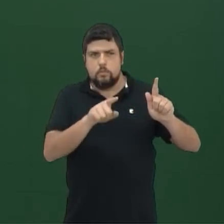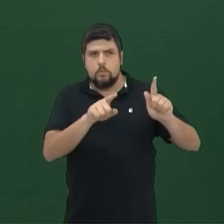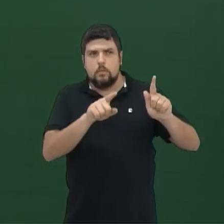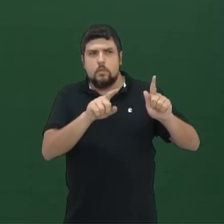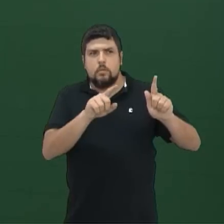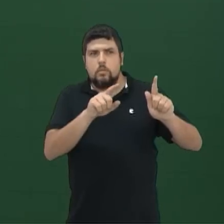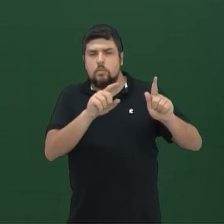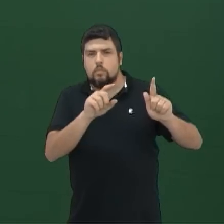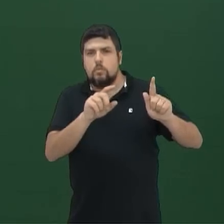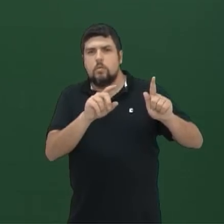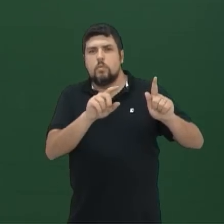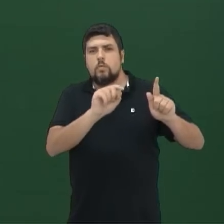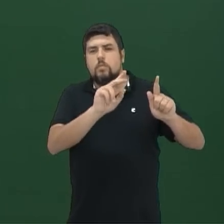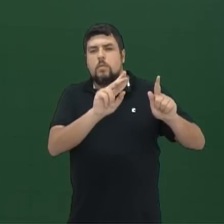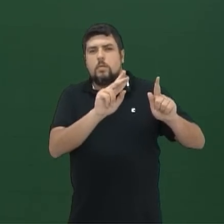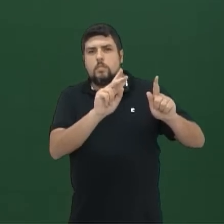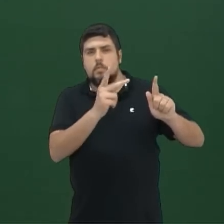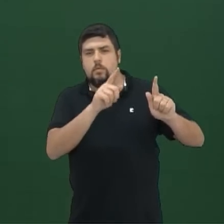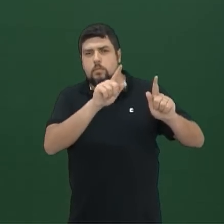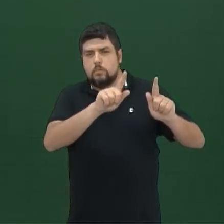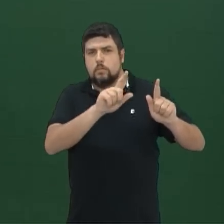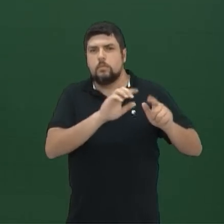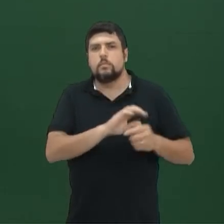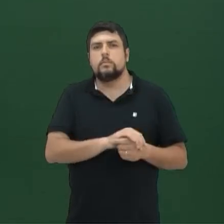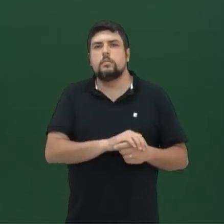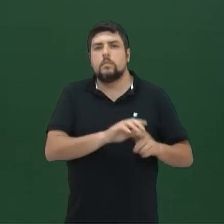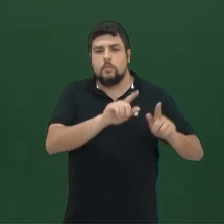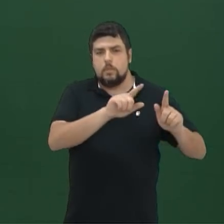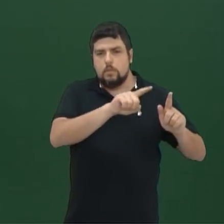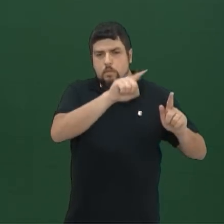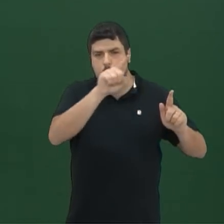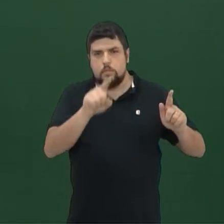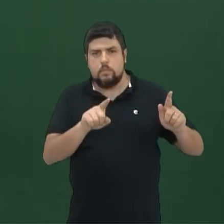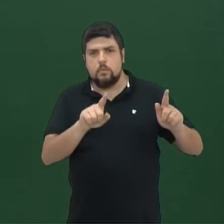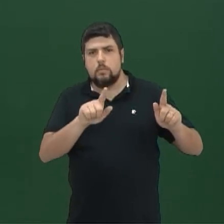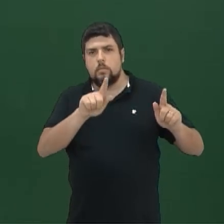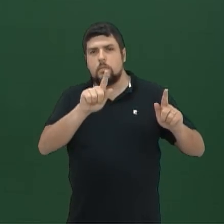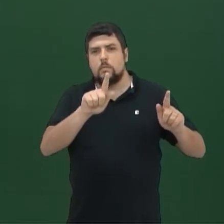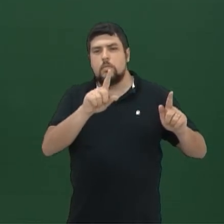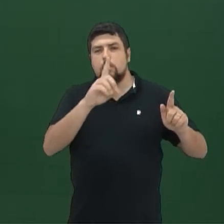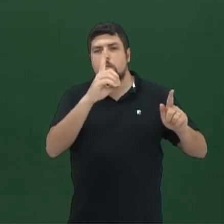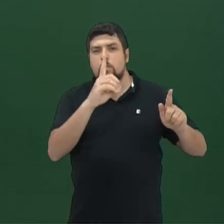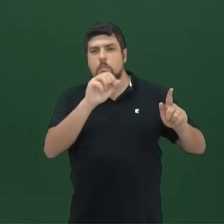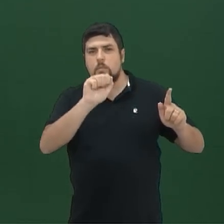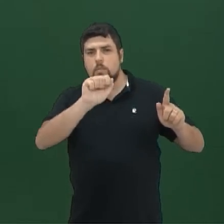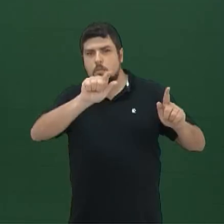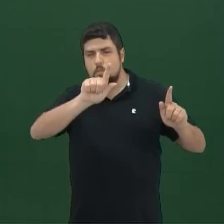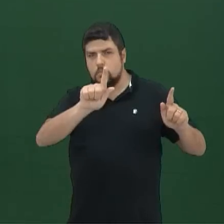hectagrama, do lado da hectagrama, a decagrama,